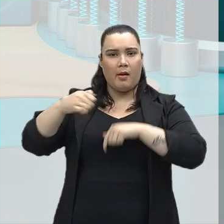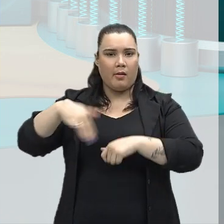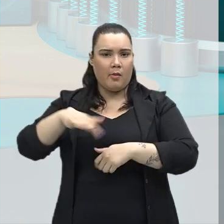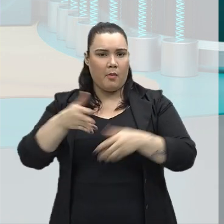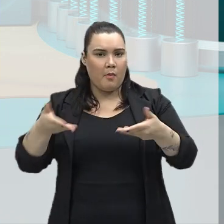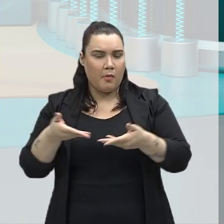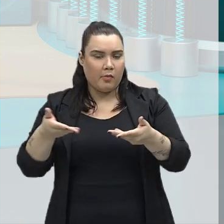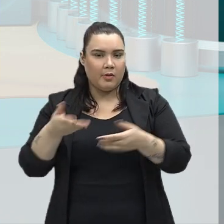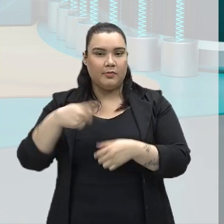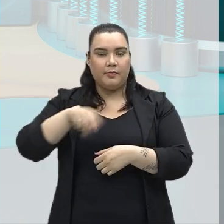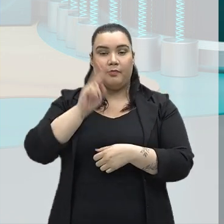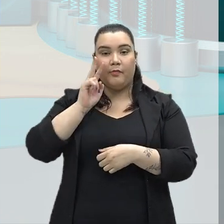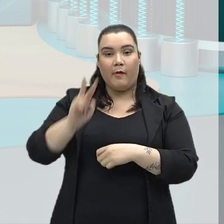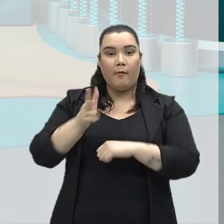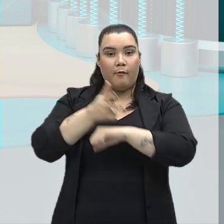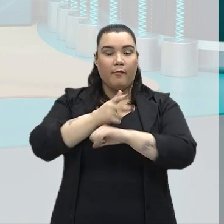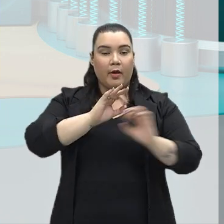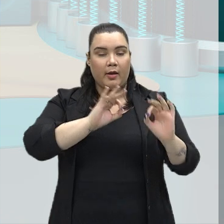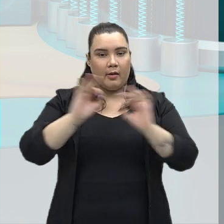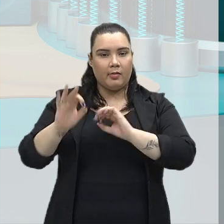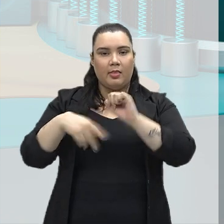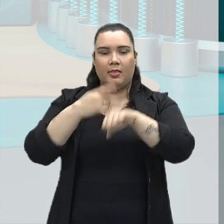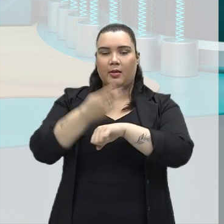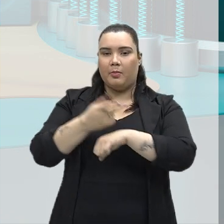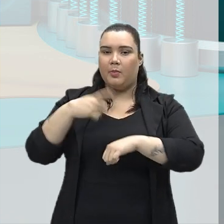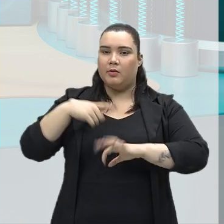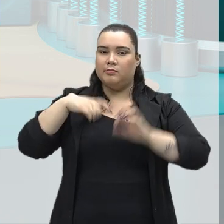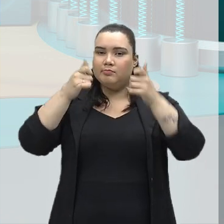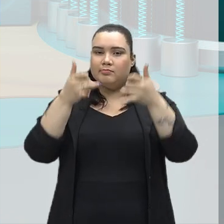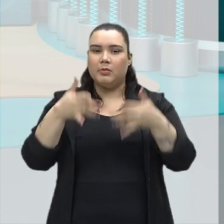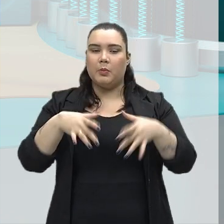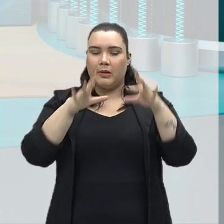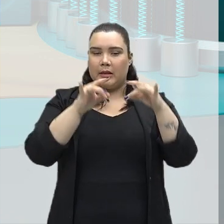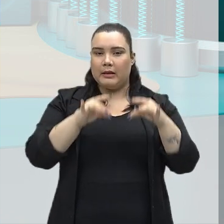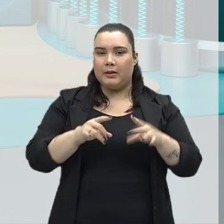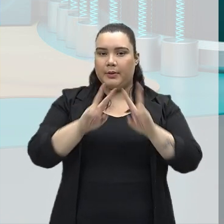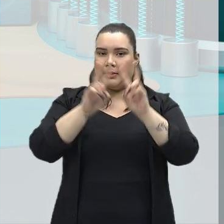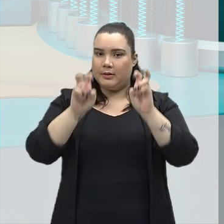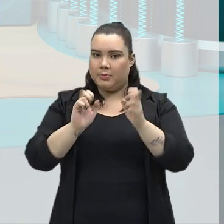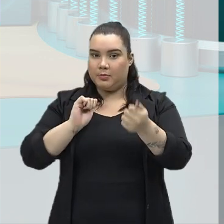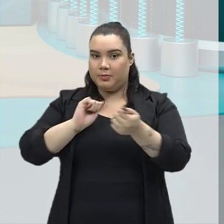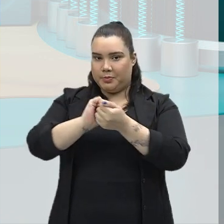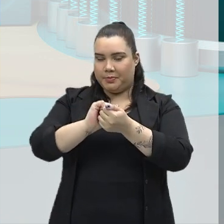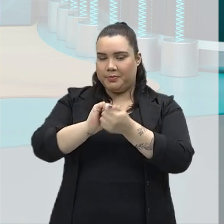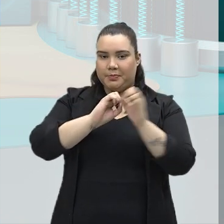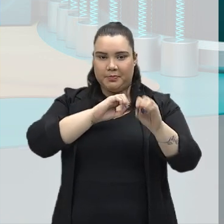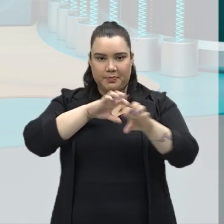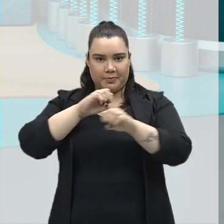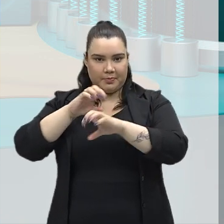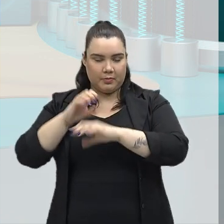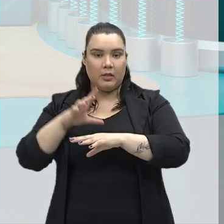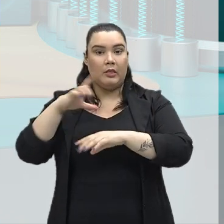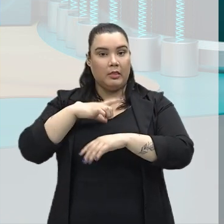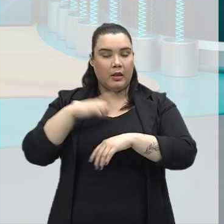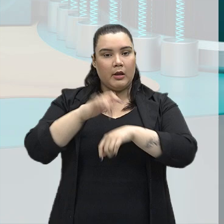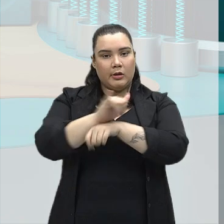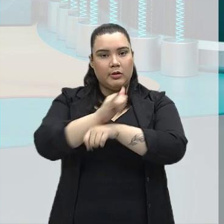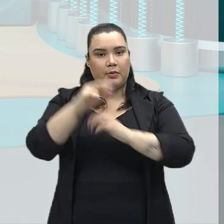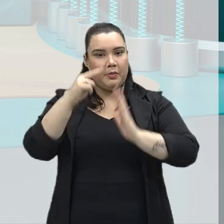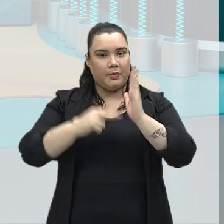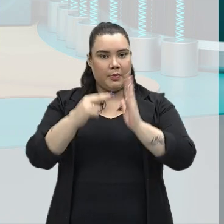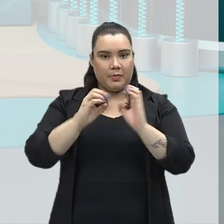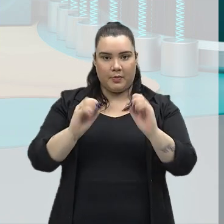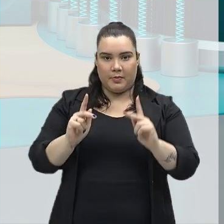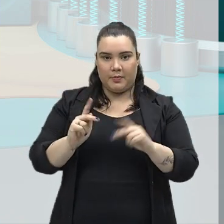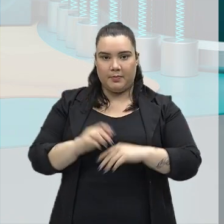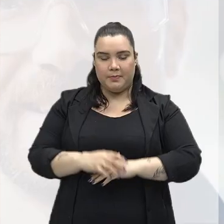hoje? Vocês vão assistir a um vídeo e depois eu vou trabalhar esse assunto juntamente com estratégias de leitura.